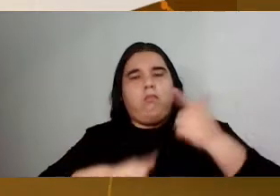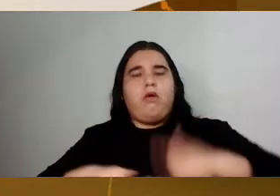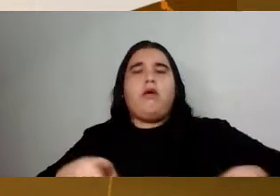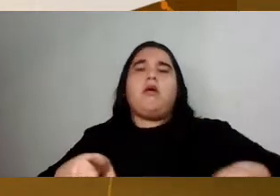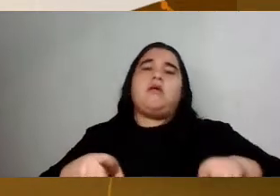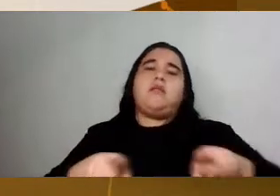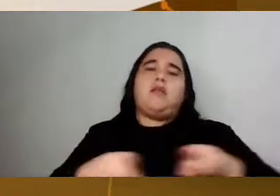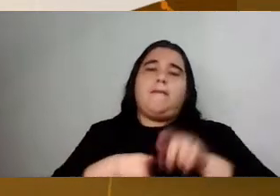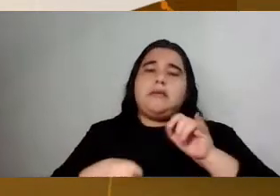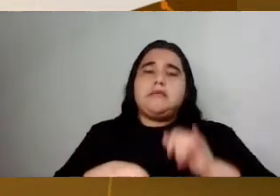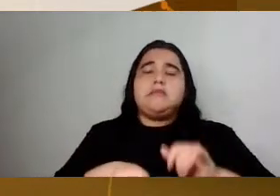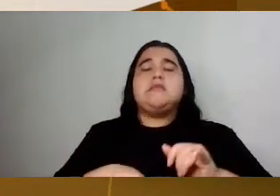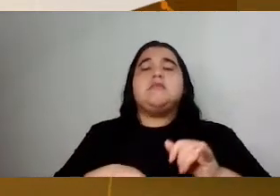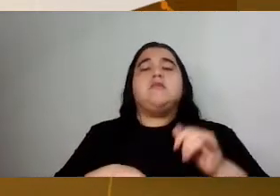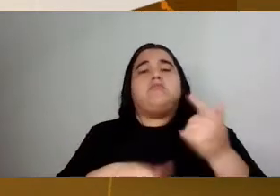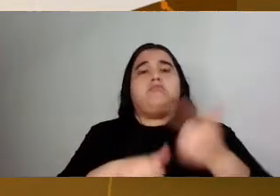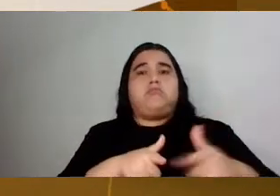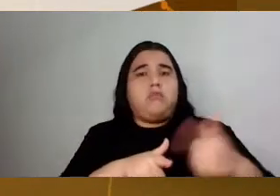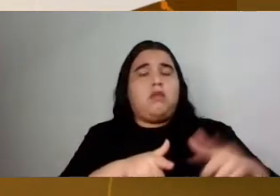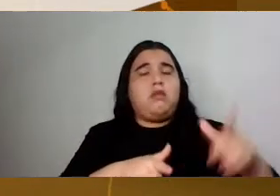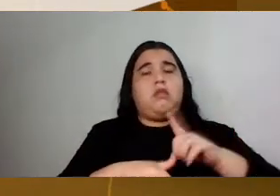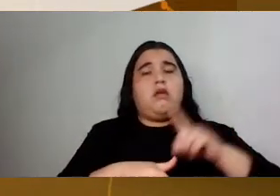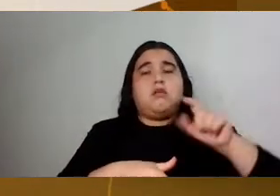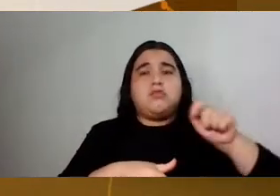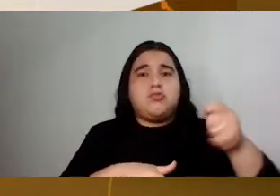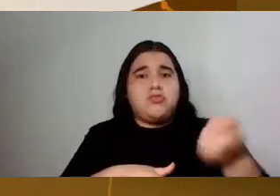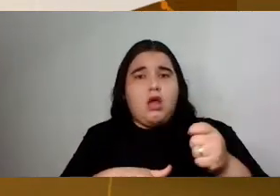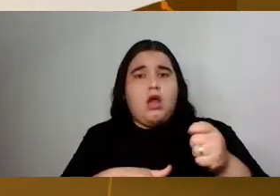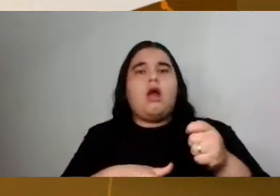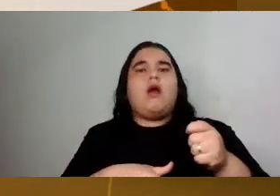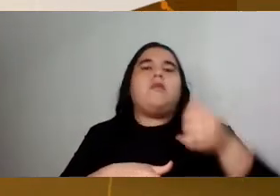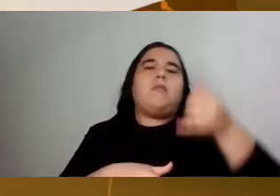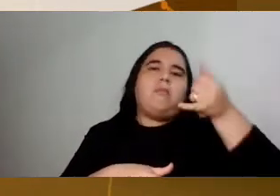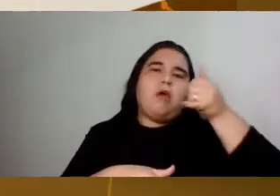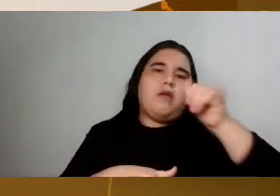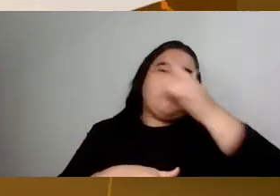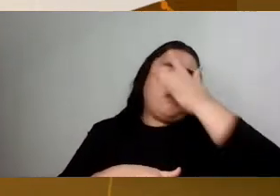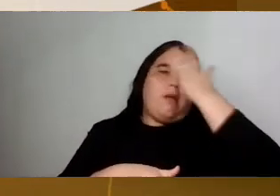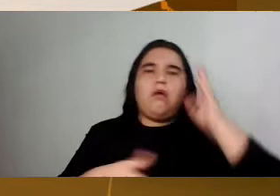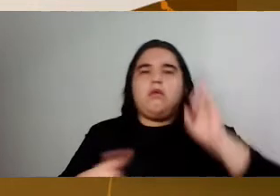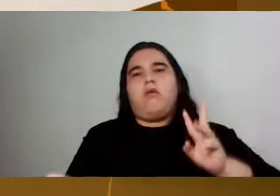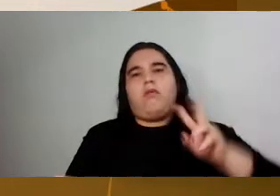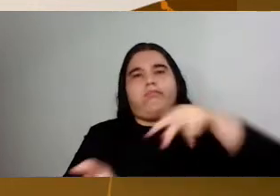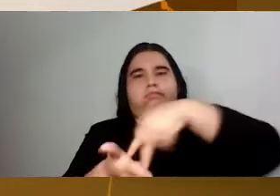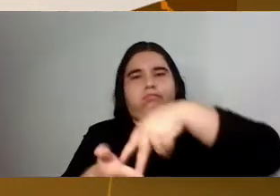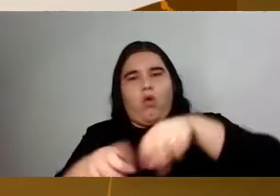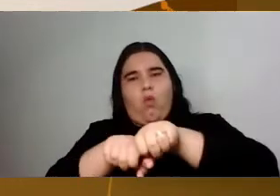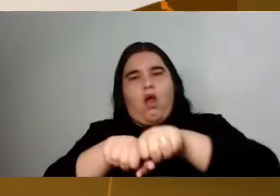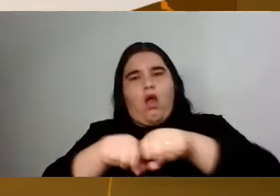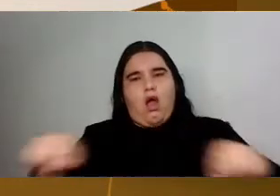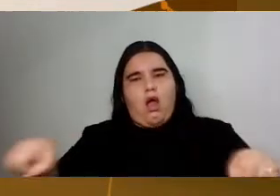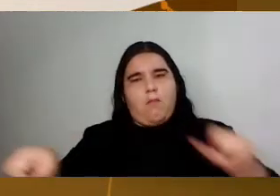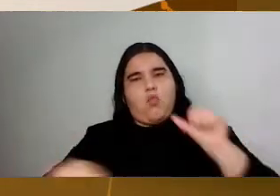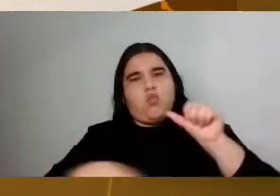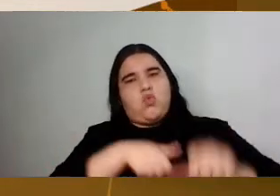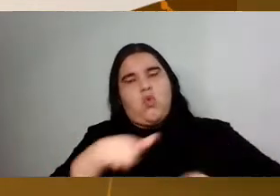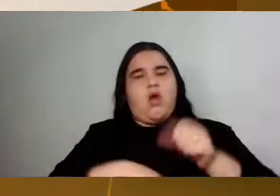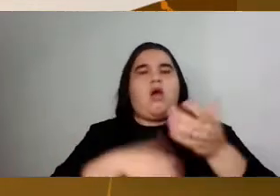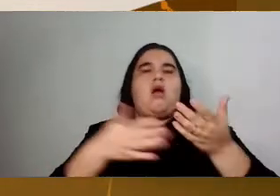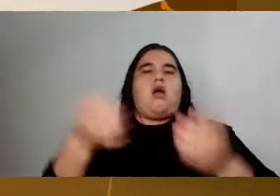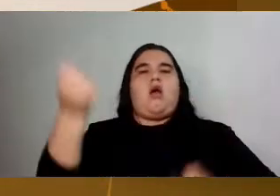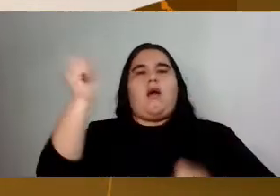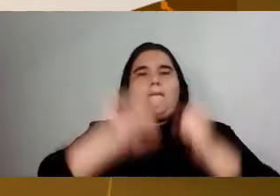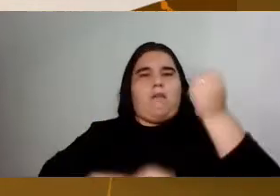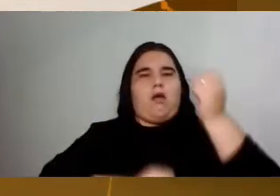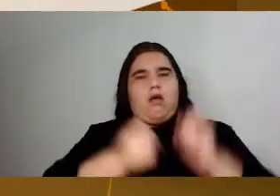que possibilita essa inversão de fase sem a pessoa ter que ir lá desconectar um cabo e trocar para que a máquina opere adequadamente. Isso tudo também é um